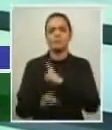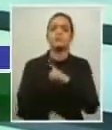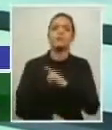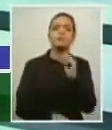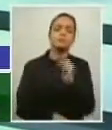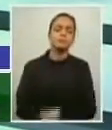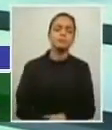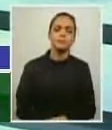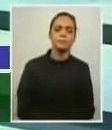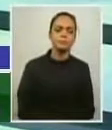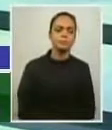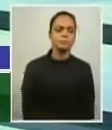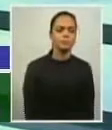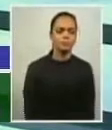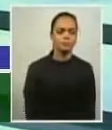colocaram